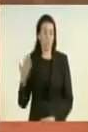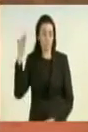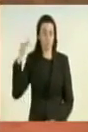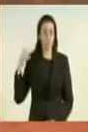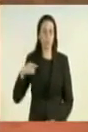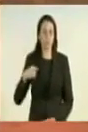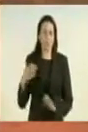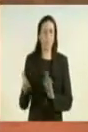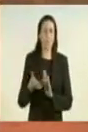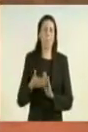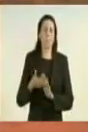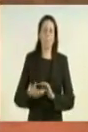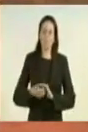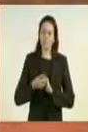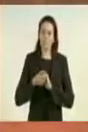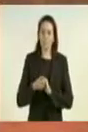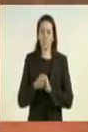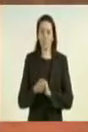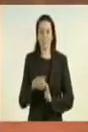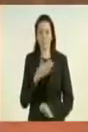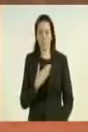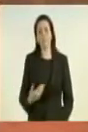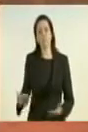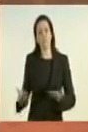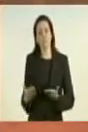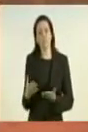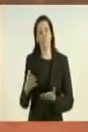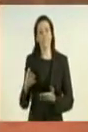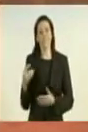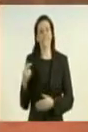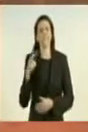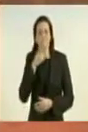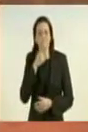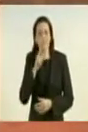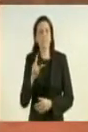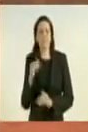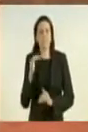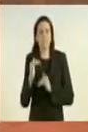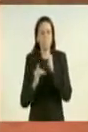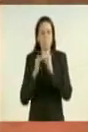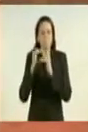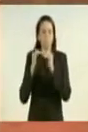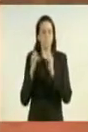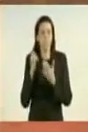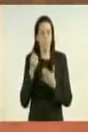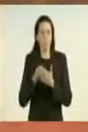a leitura da matéria dessa edição de hoje do Jornal Pequeno.